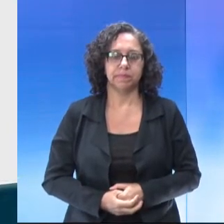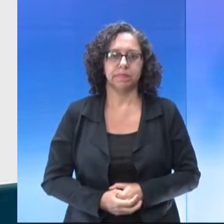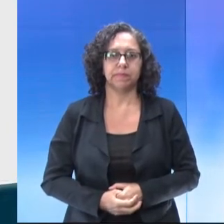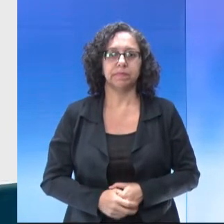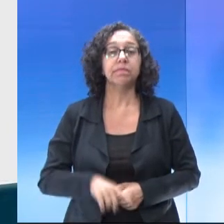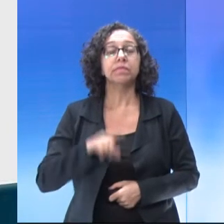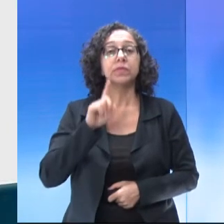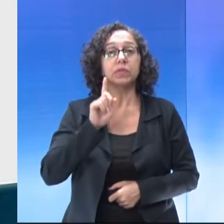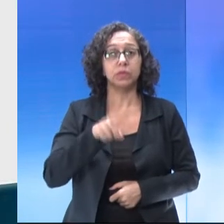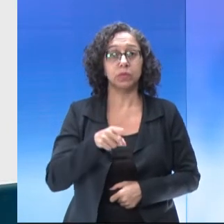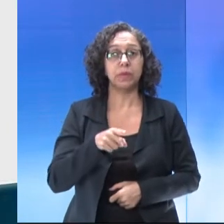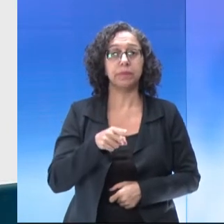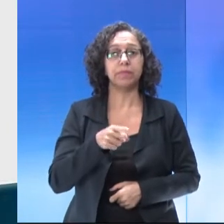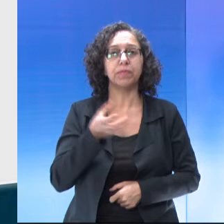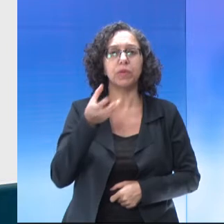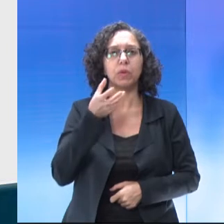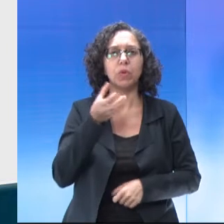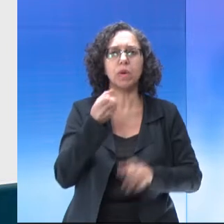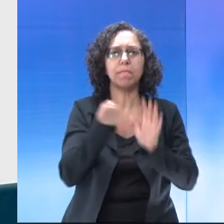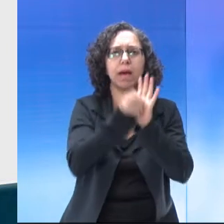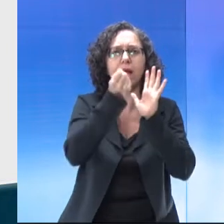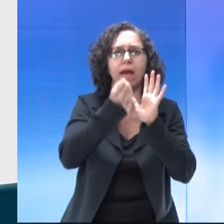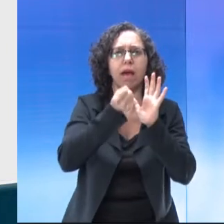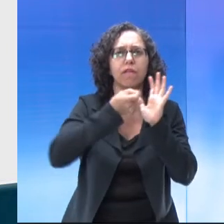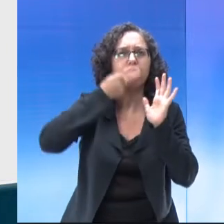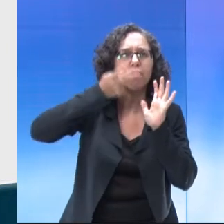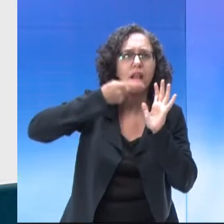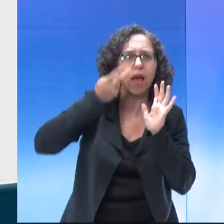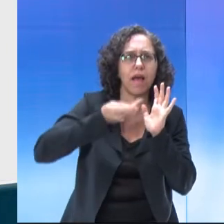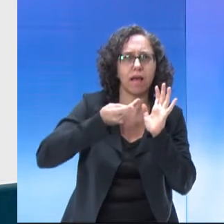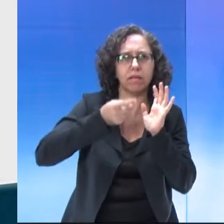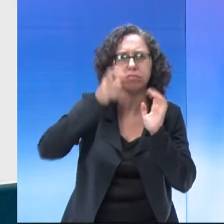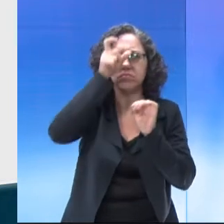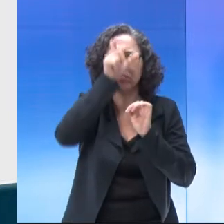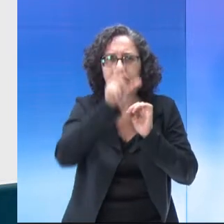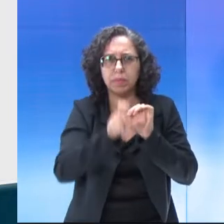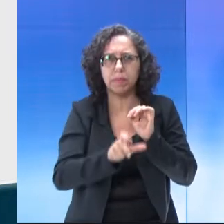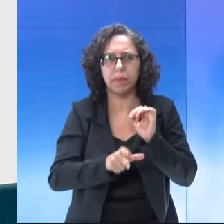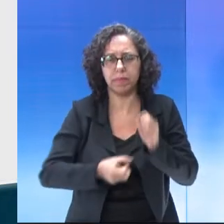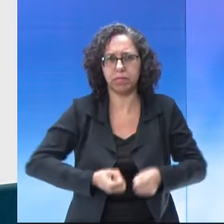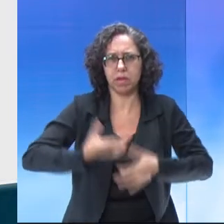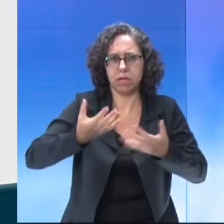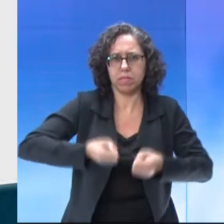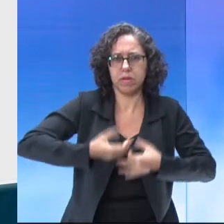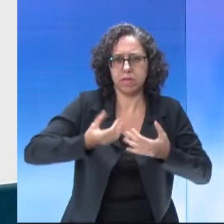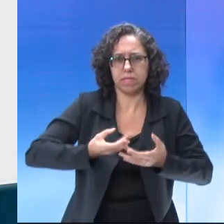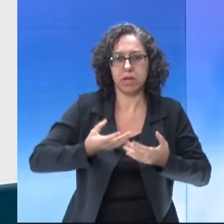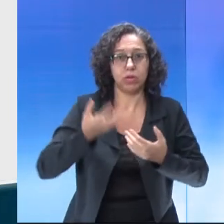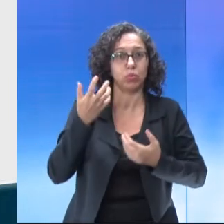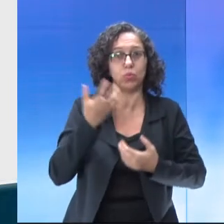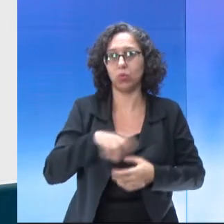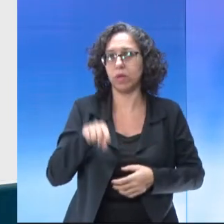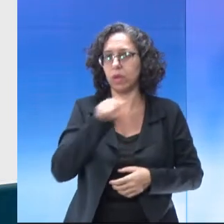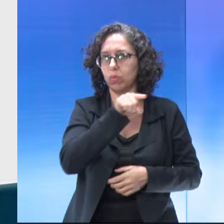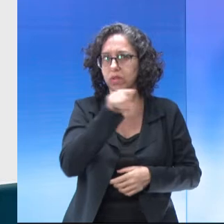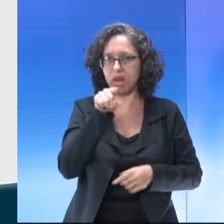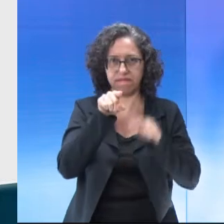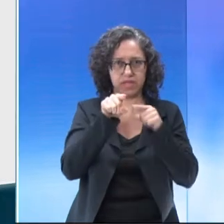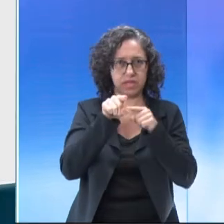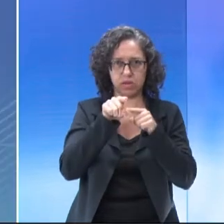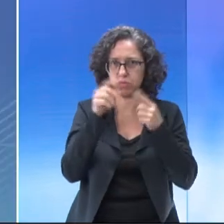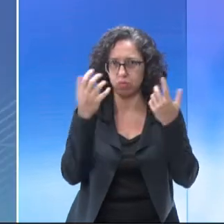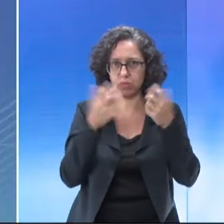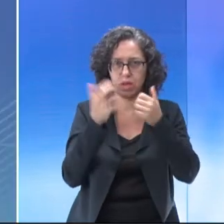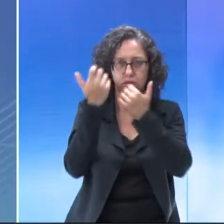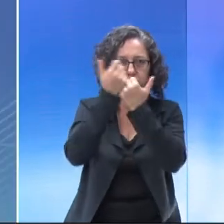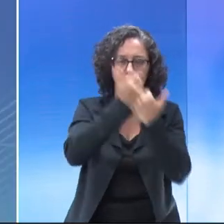de discurso. Eu quero marcar uma fala, eu não quero usar um travessão, porque lá nas narrativas, nos nossos textos, o que a gente